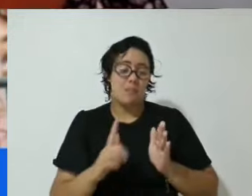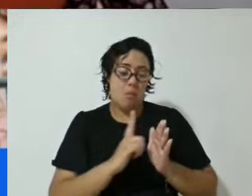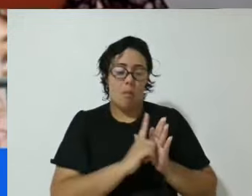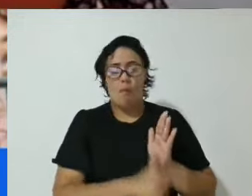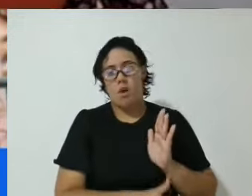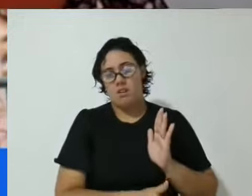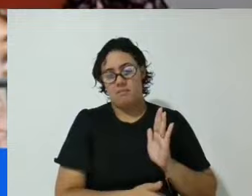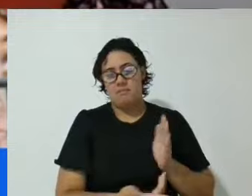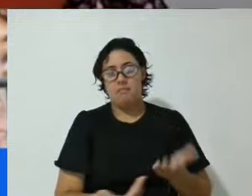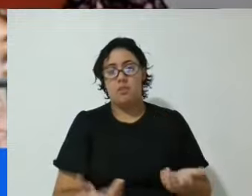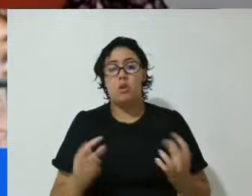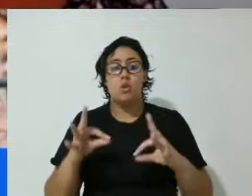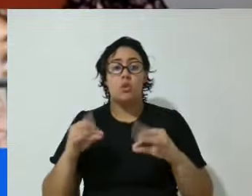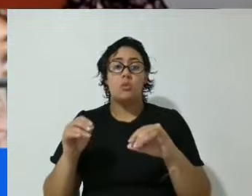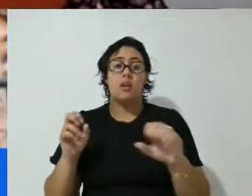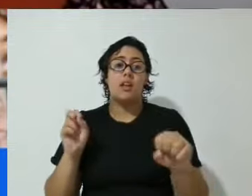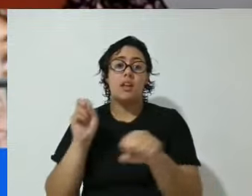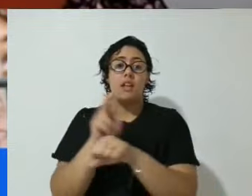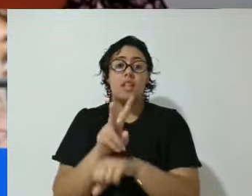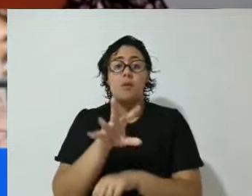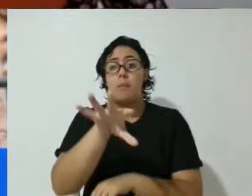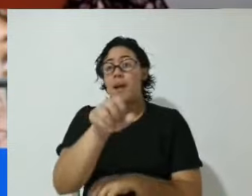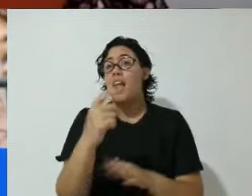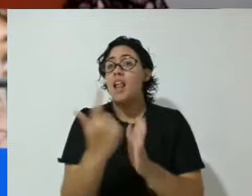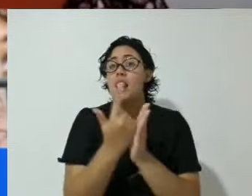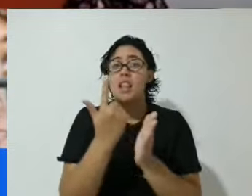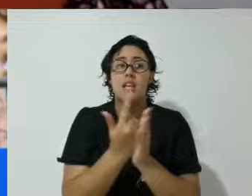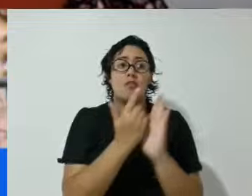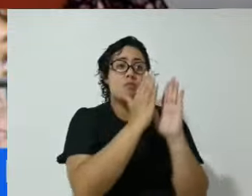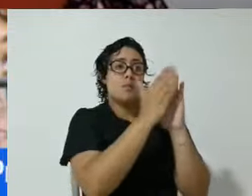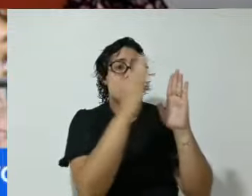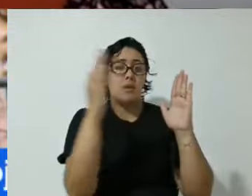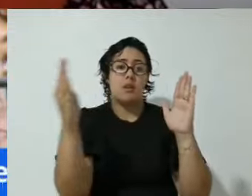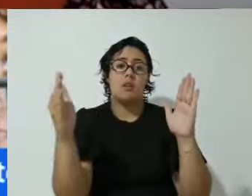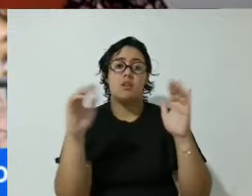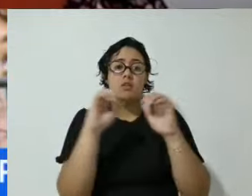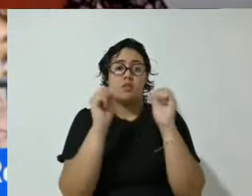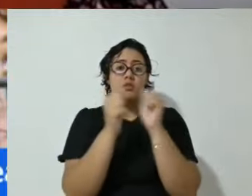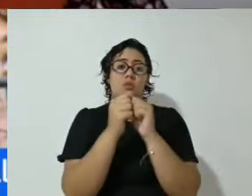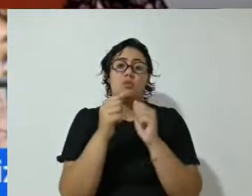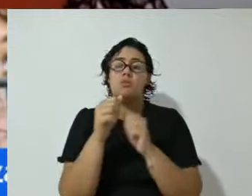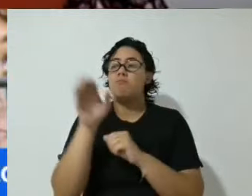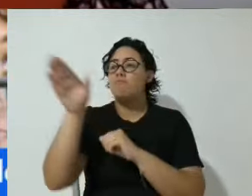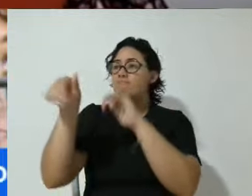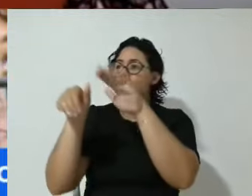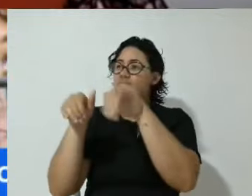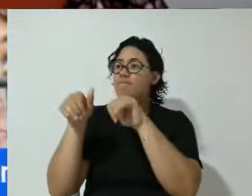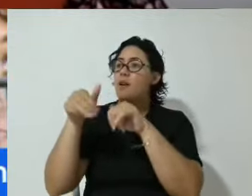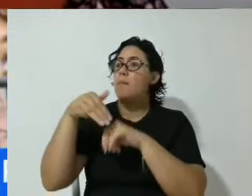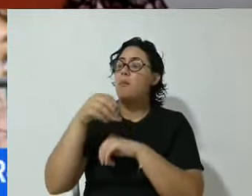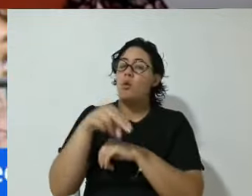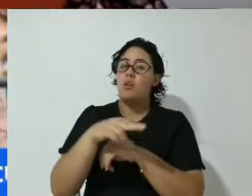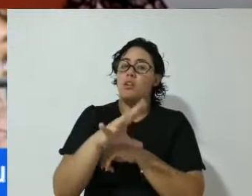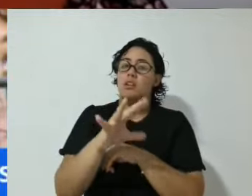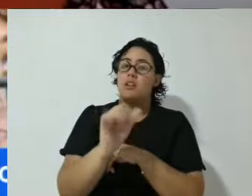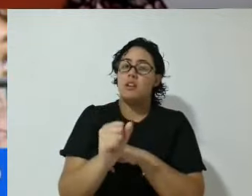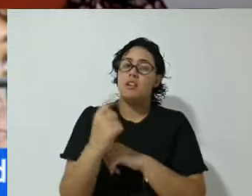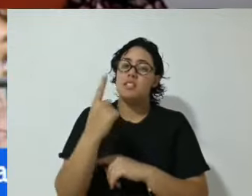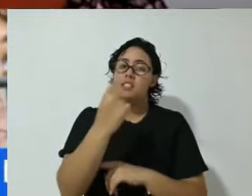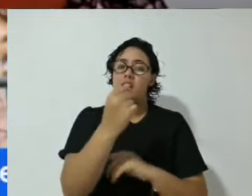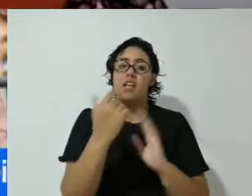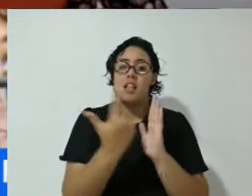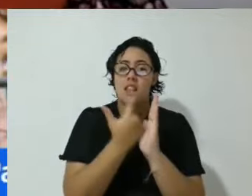lá no Centro Cultural, sei lá, para pegar um livro na biblioteca com a Moniquinha, eles saíam com um livro, eles saíam